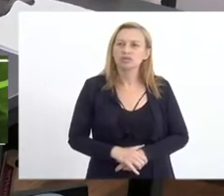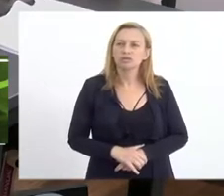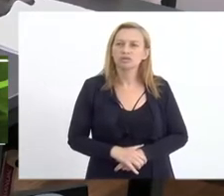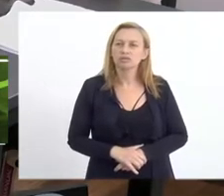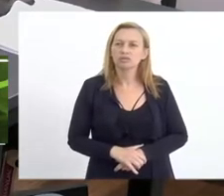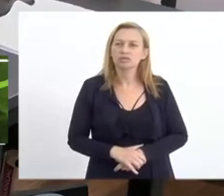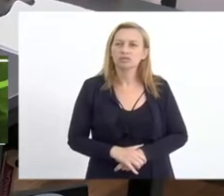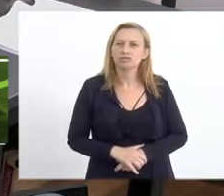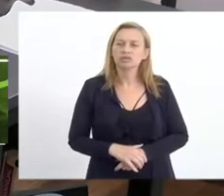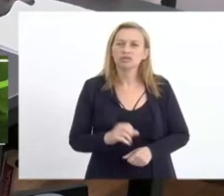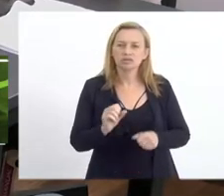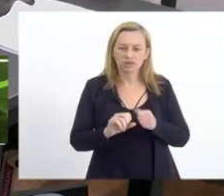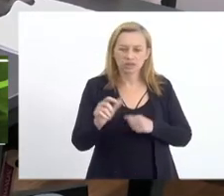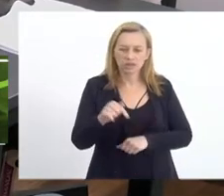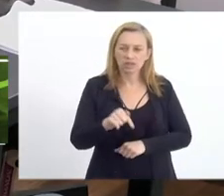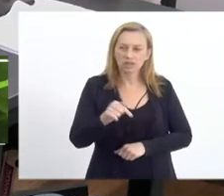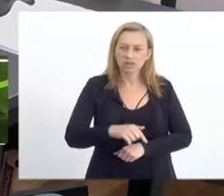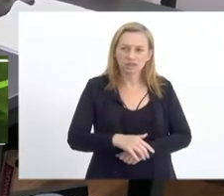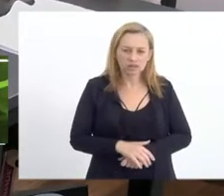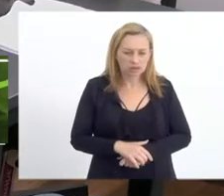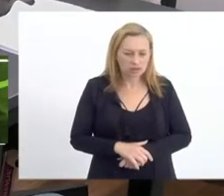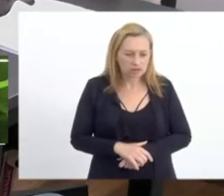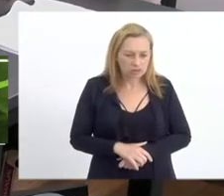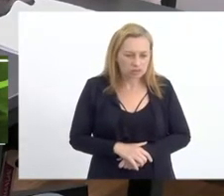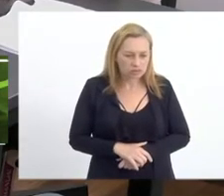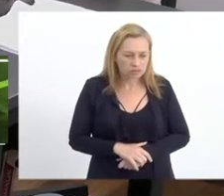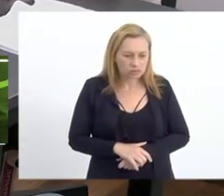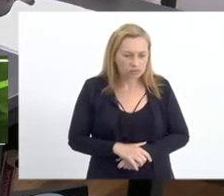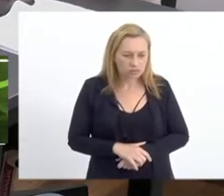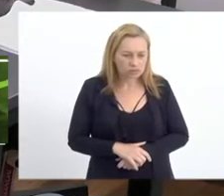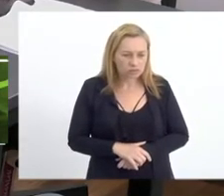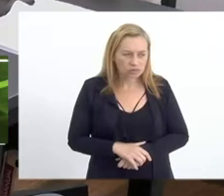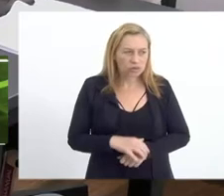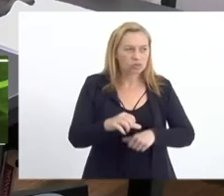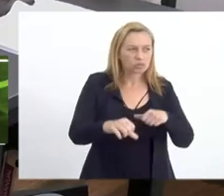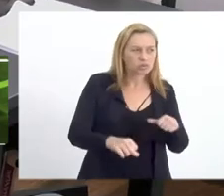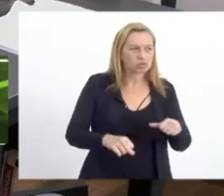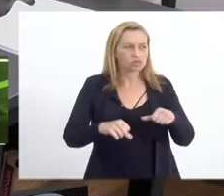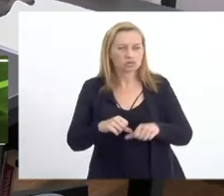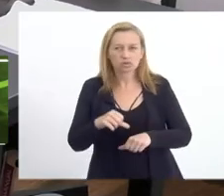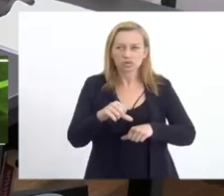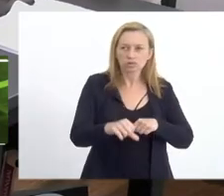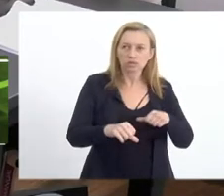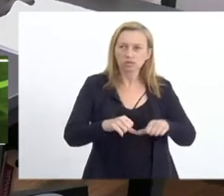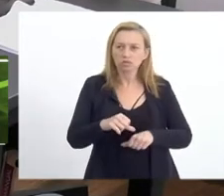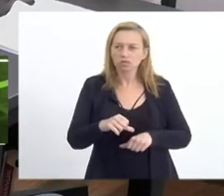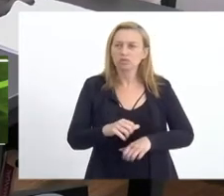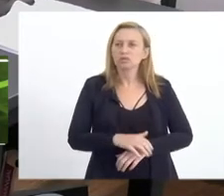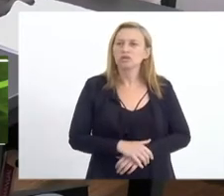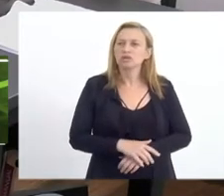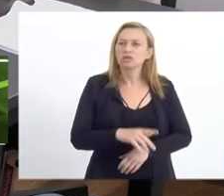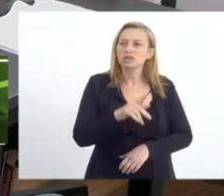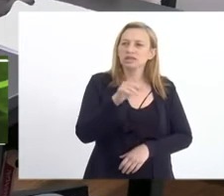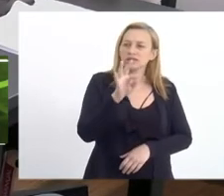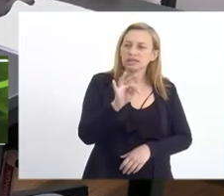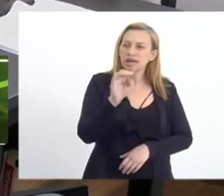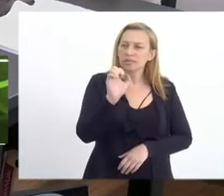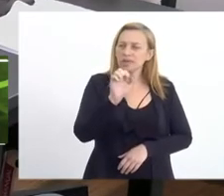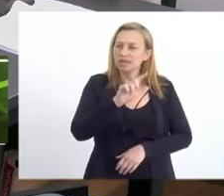a gente está fazendo aqui, nós fazemos a alteração aqui, mudamos para o terminal novo,